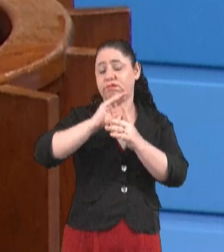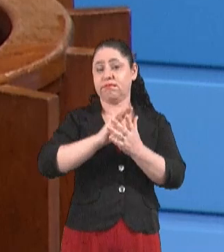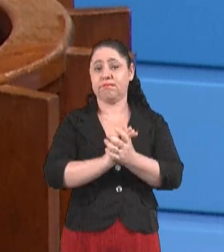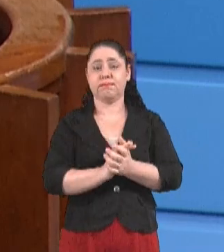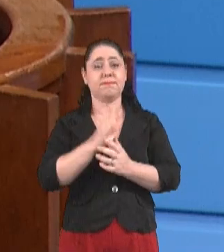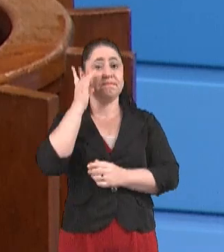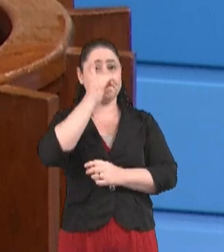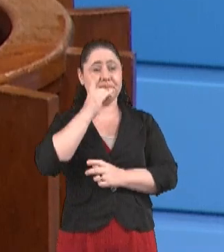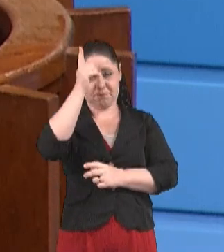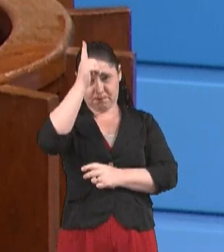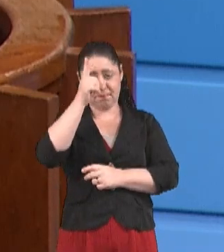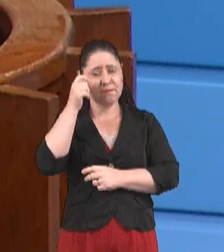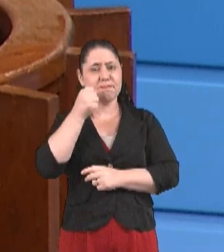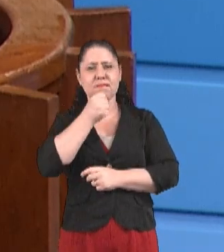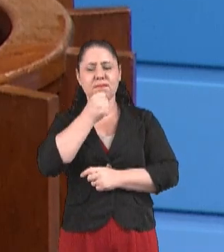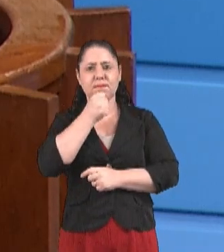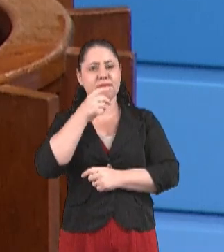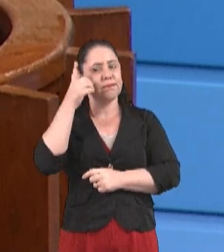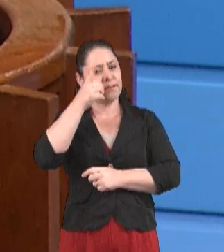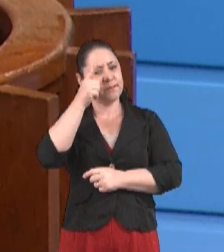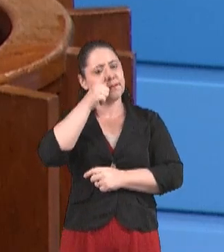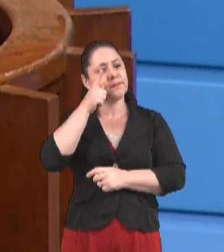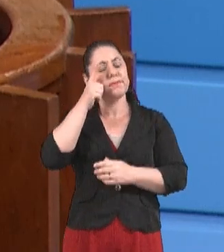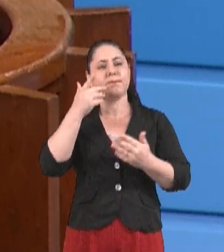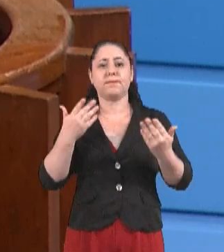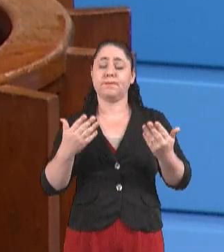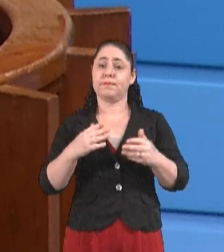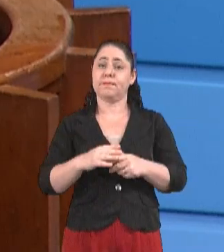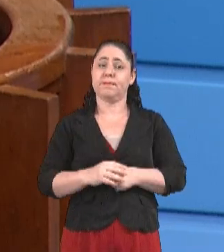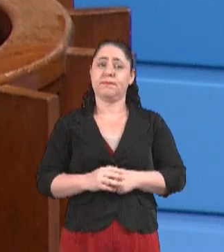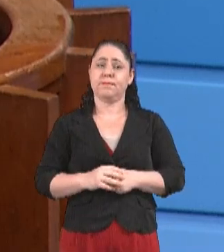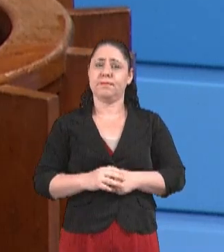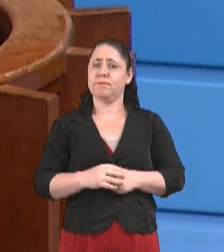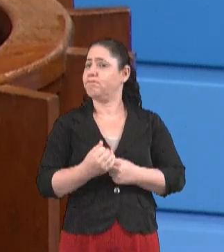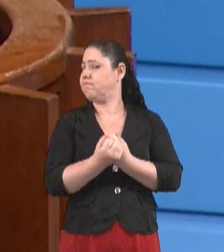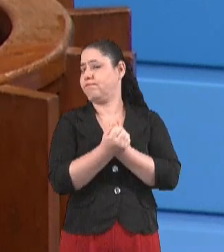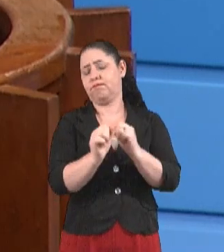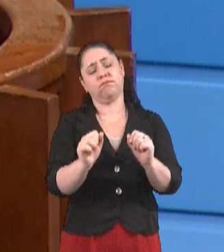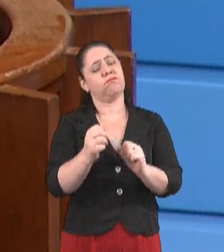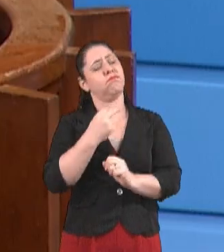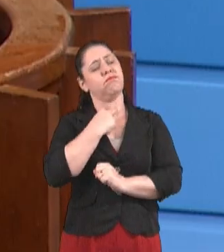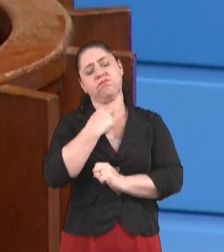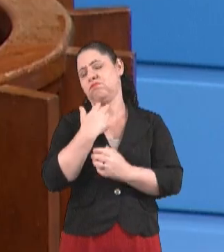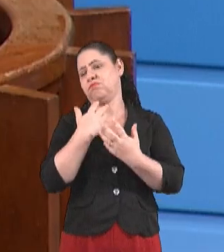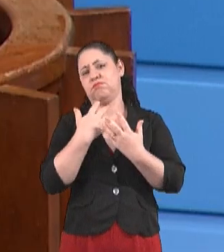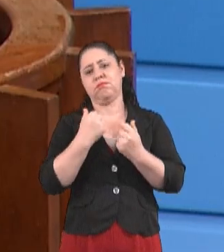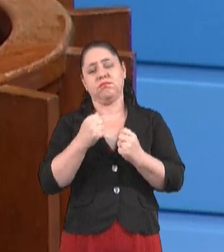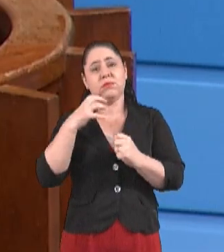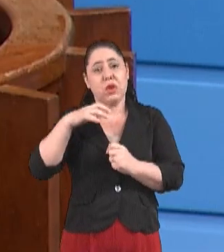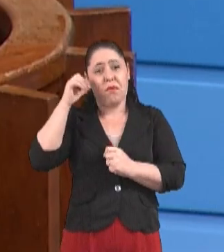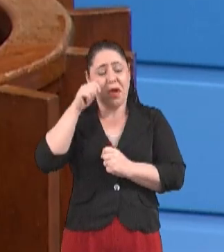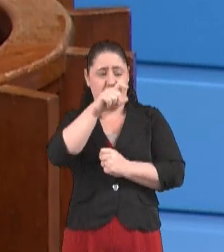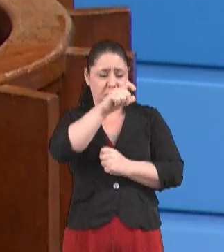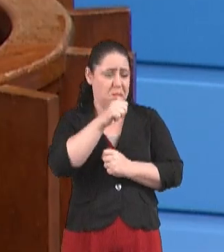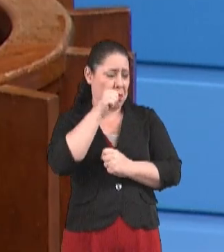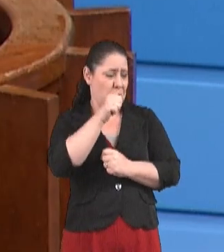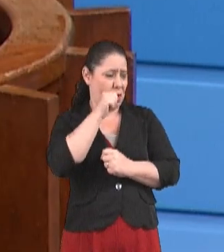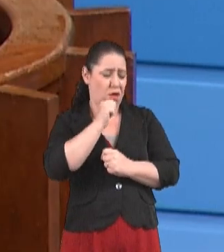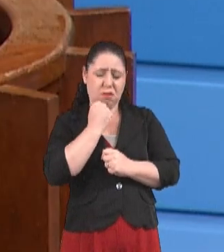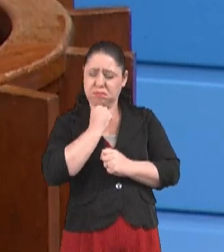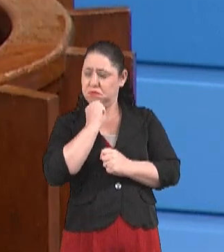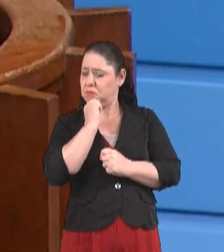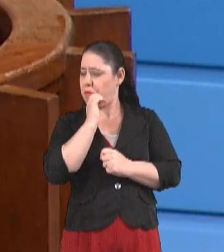Deputada Lia, deputada Gleice, é inadmissível ouvir isso de uma mulher. É